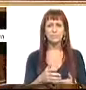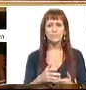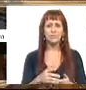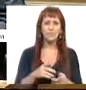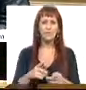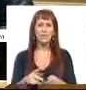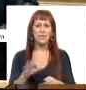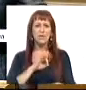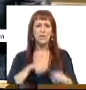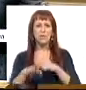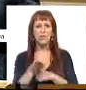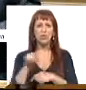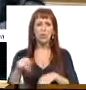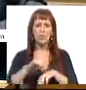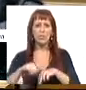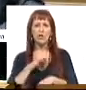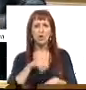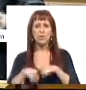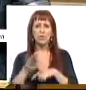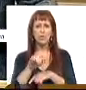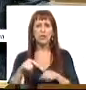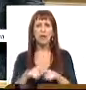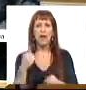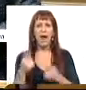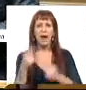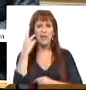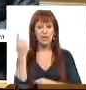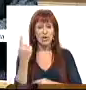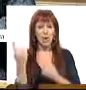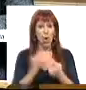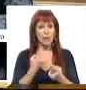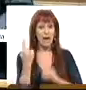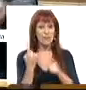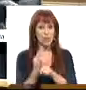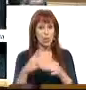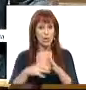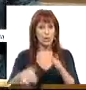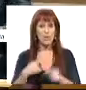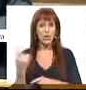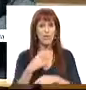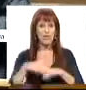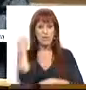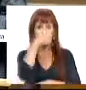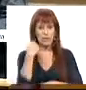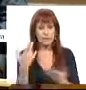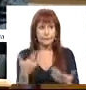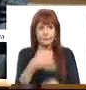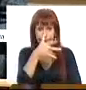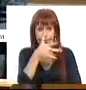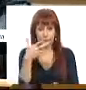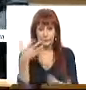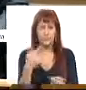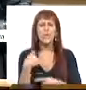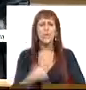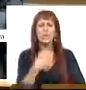facto, Sr. Deputado João Prata, Sr. Deputado João Oliveira, a vida às vezes obriga-nos a situações complicadas, obriga-nos a fazer figuras de facto tristes.